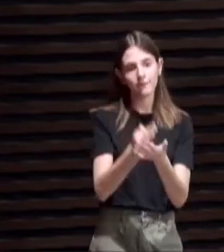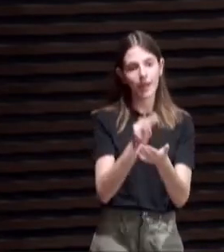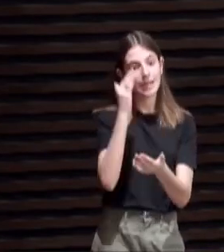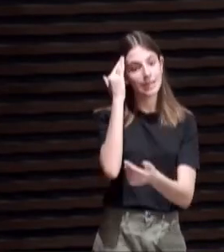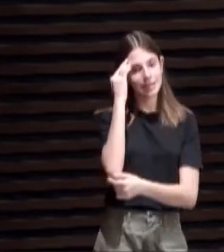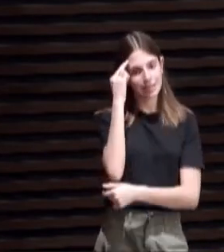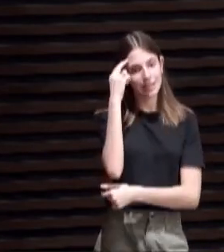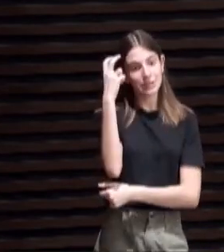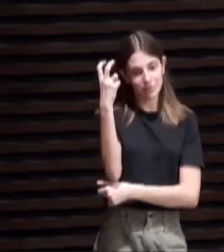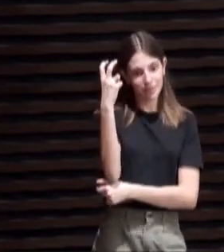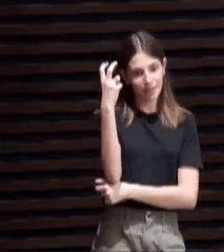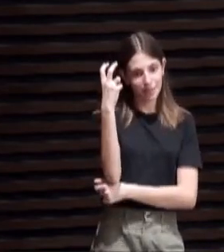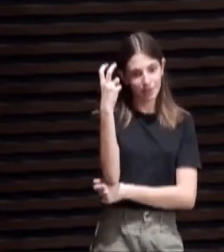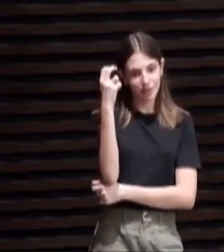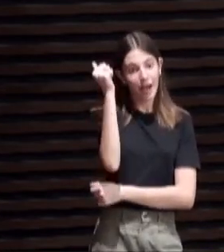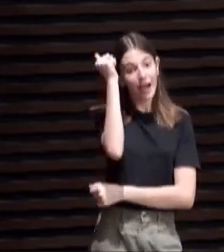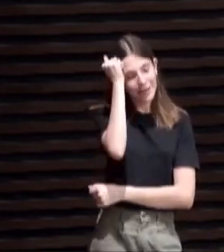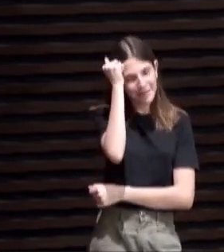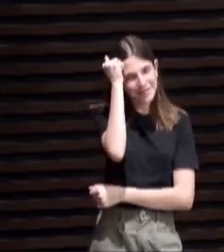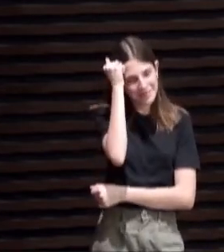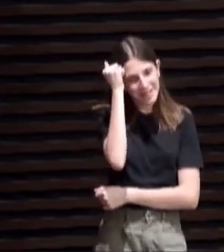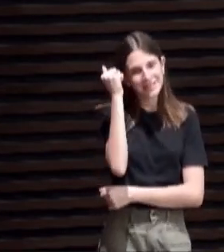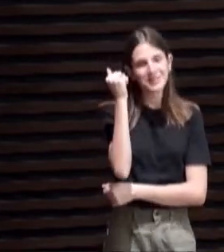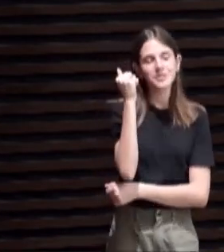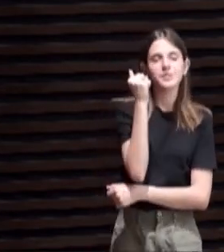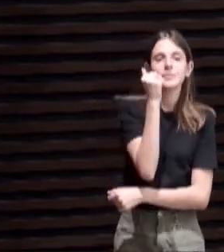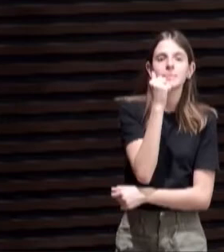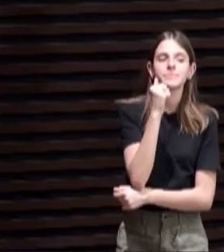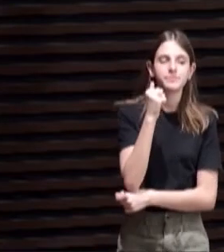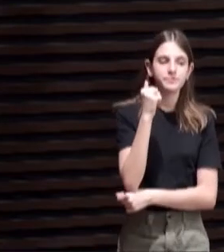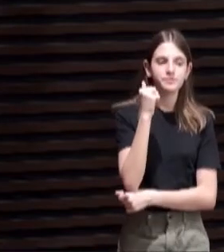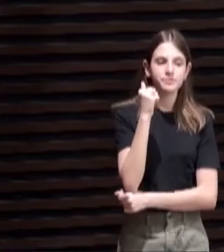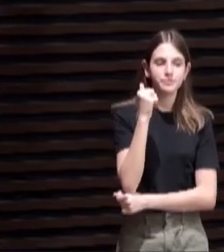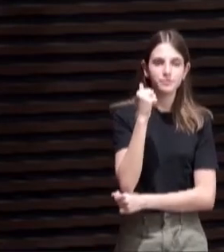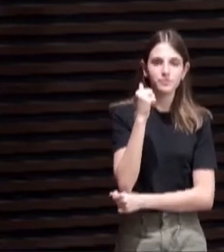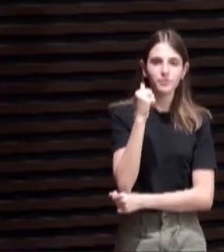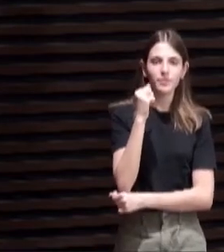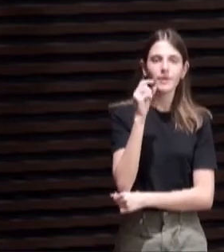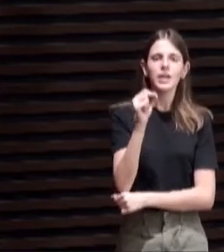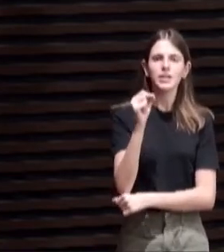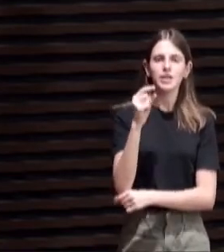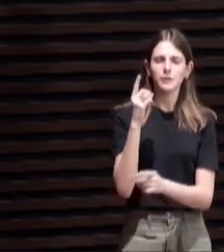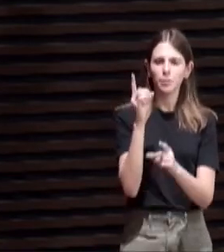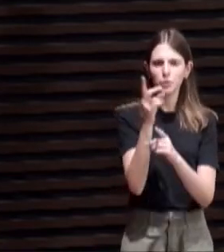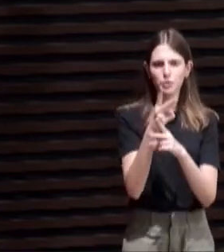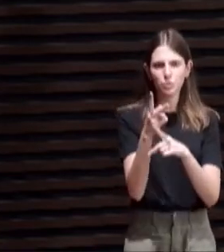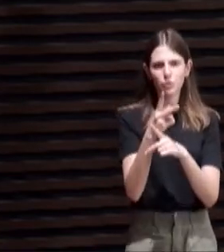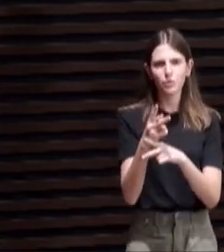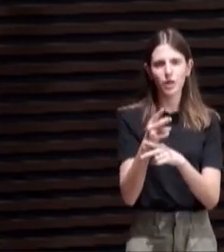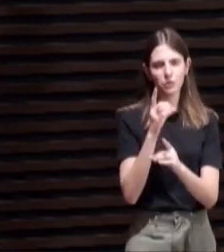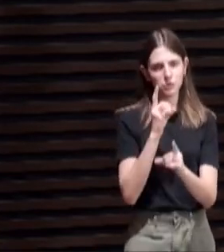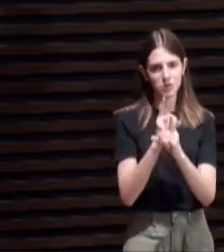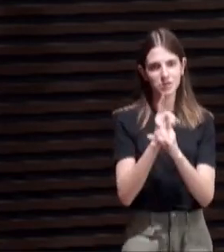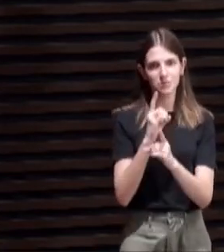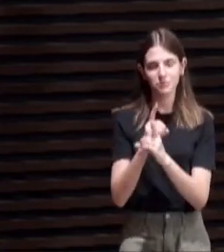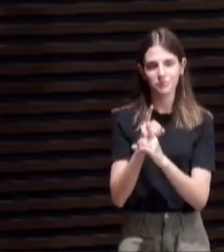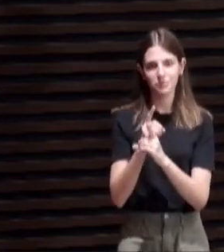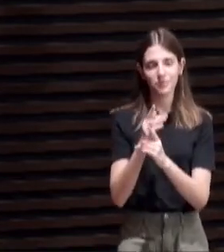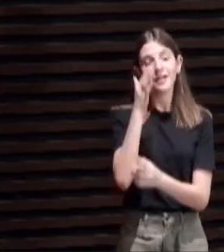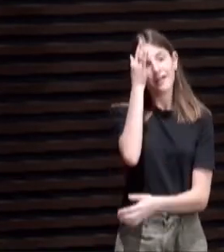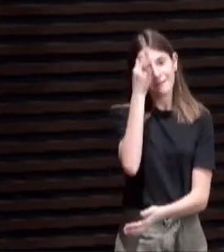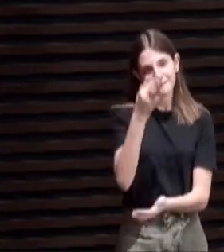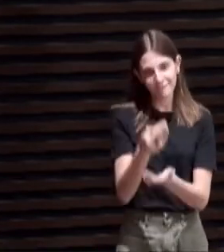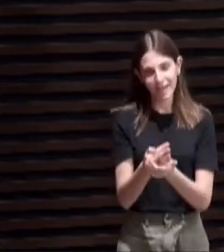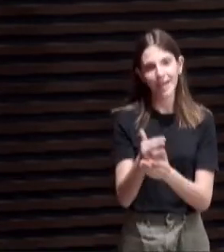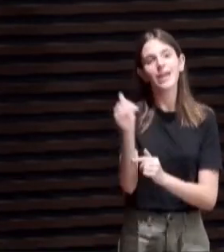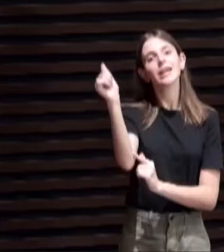as vezes que a gente define conversão como fé e arrependimento, o que a gente vai procurar nos discípulos? Fé e arrependimento. E